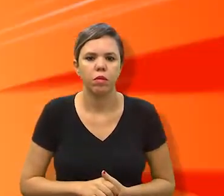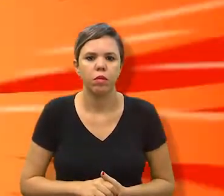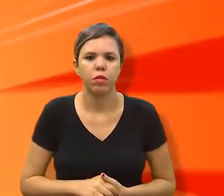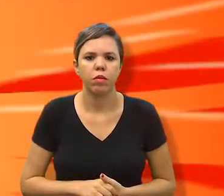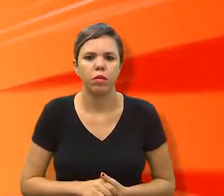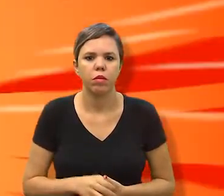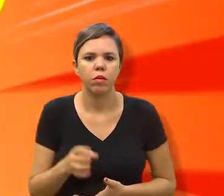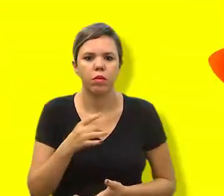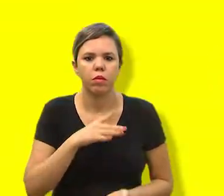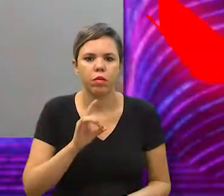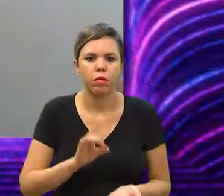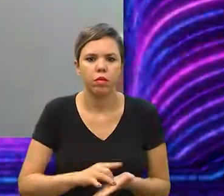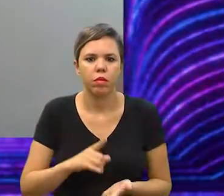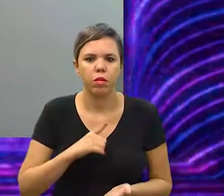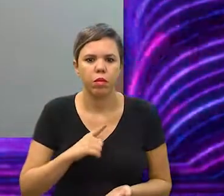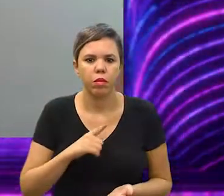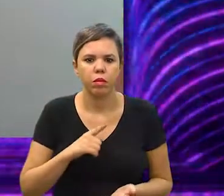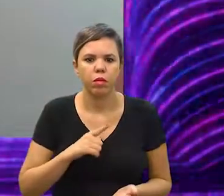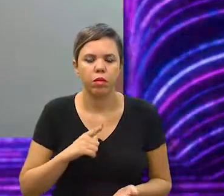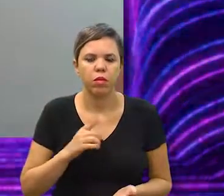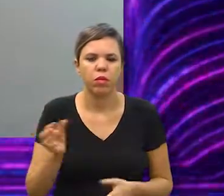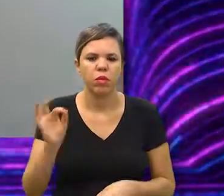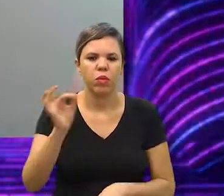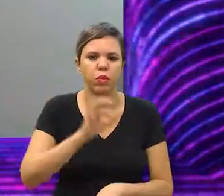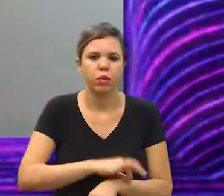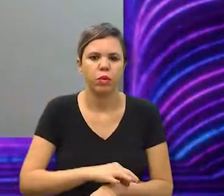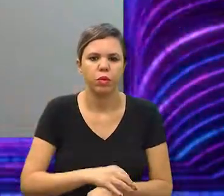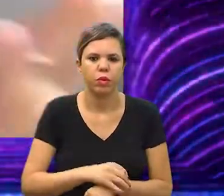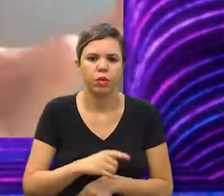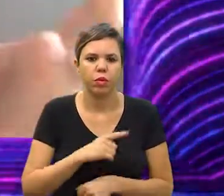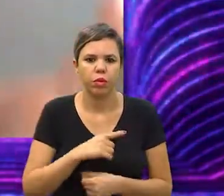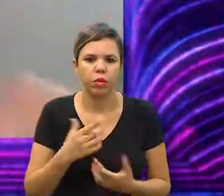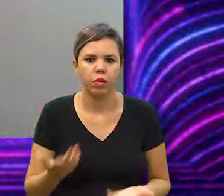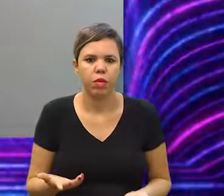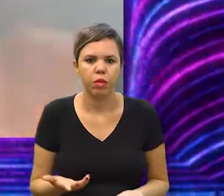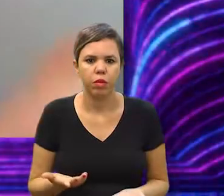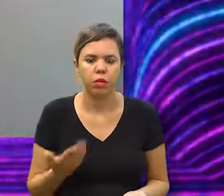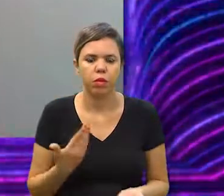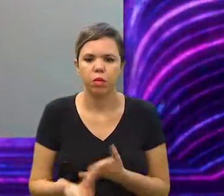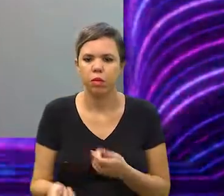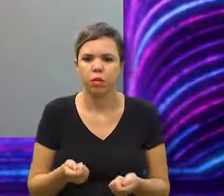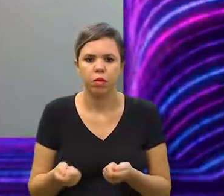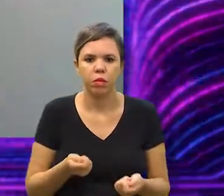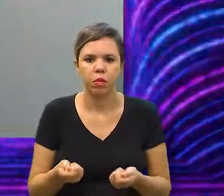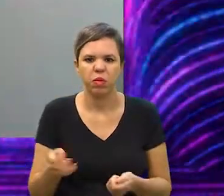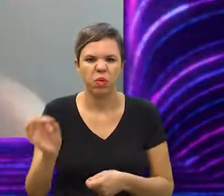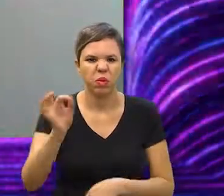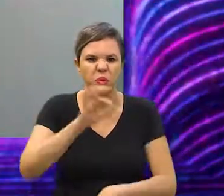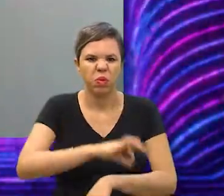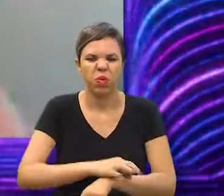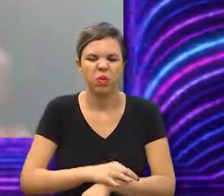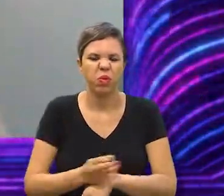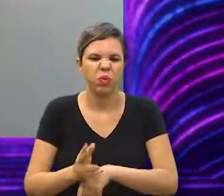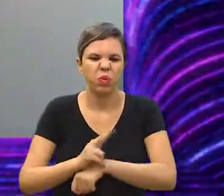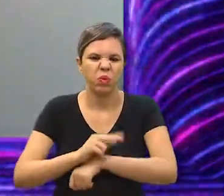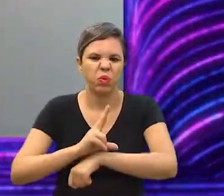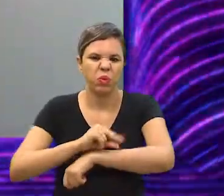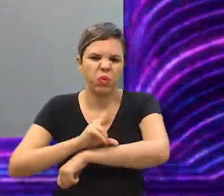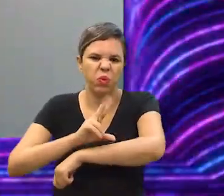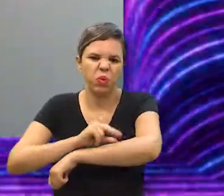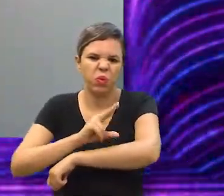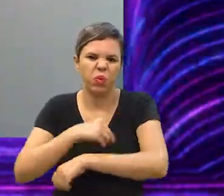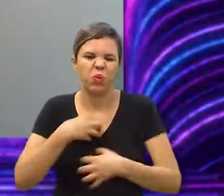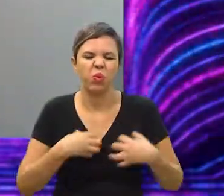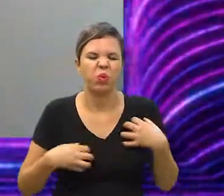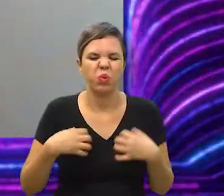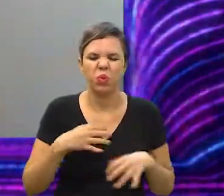tanto o medo real que eu tenho de inseto grande, né? Eu perco o controle, eu não gosto de besouro, de cigarra, de barata, eu fico bem